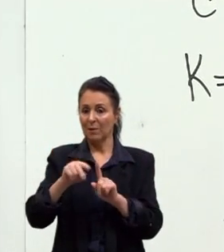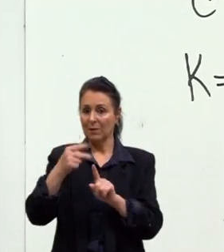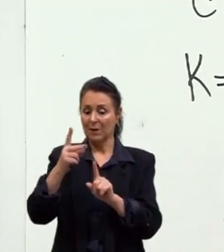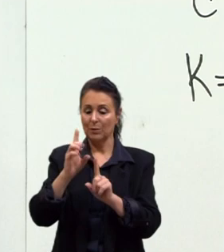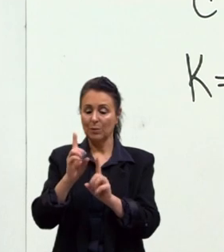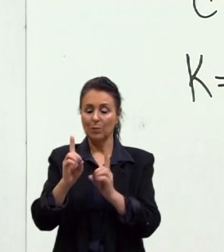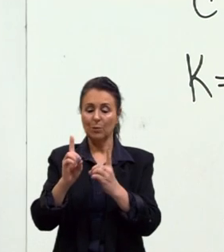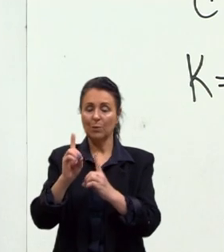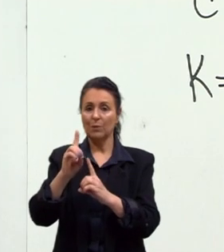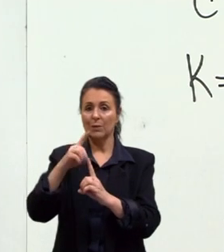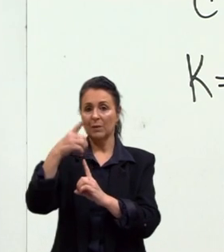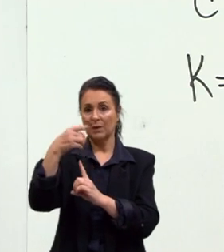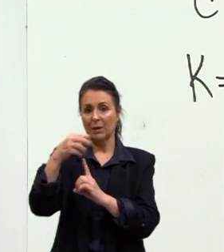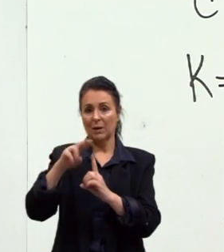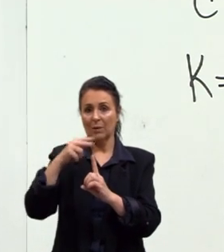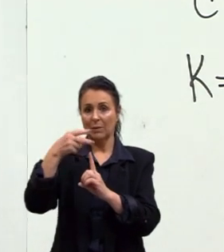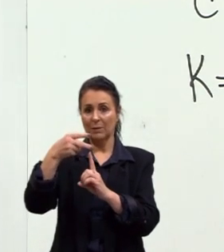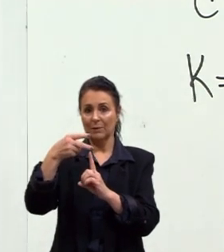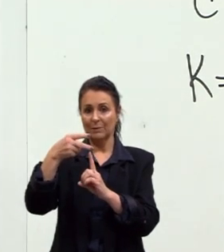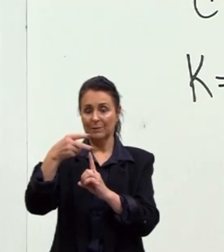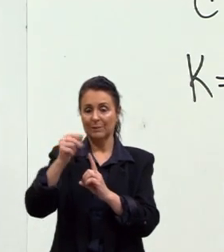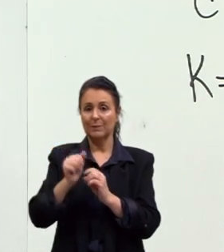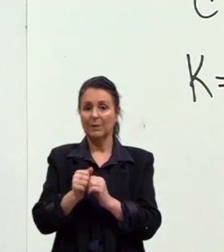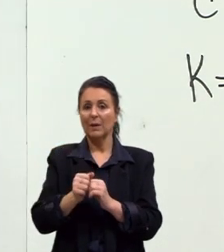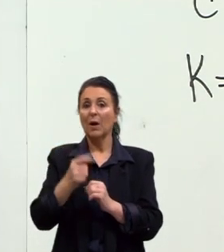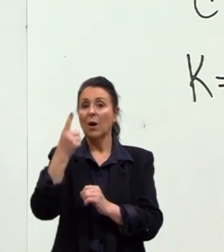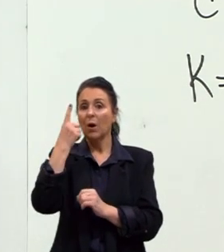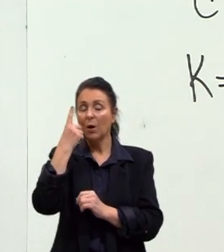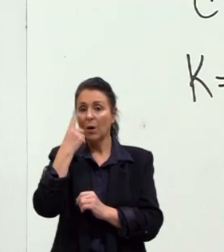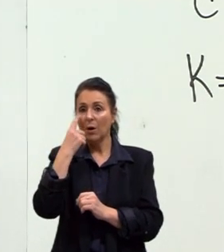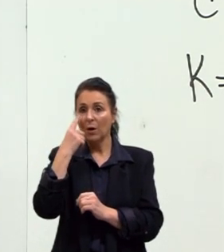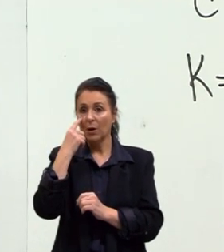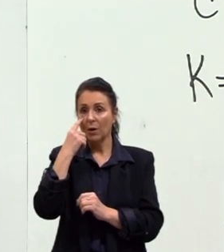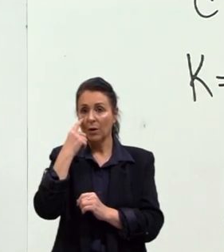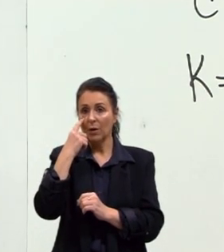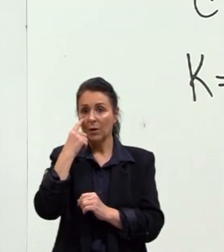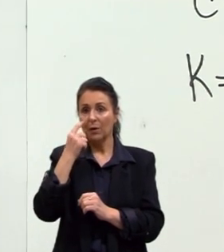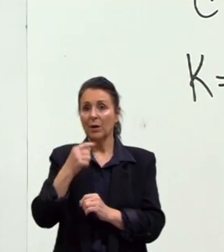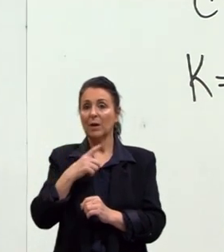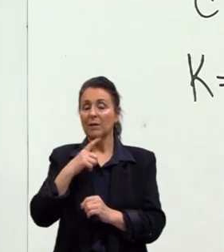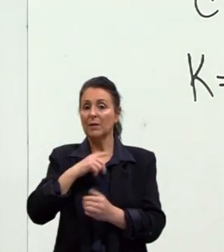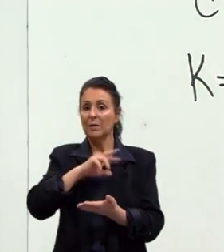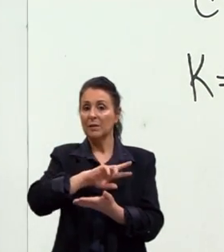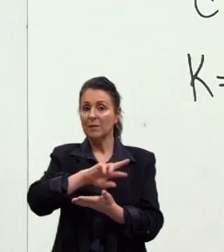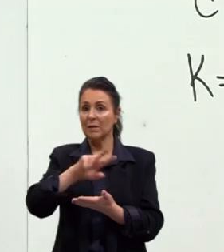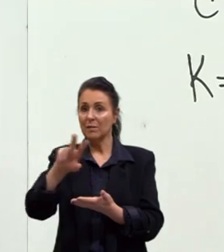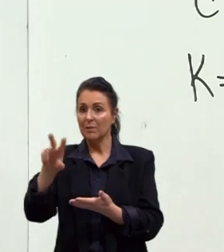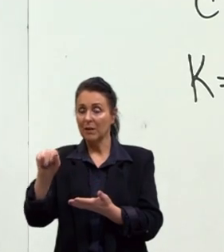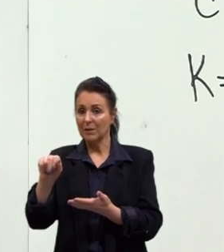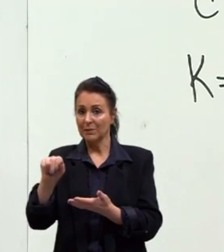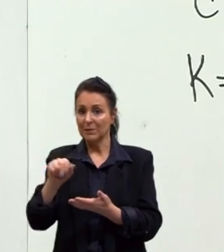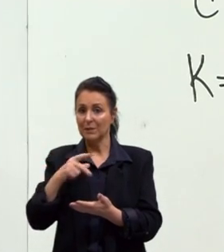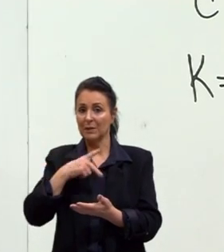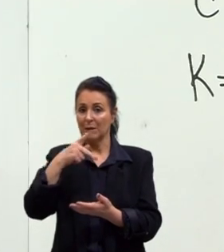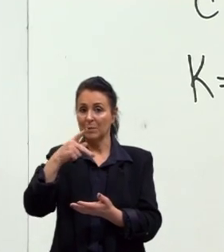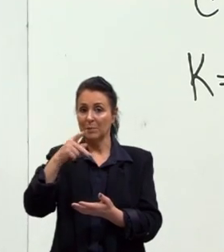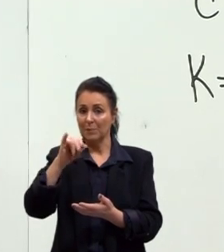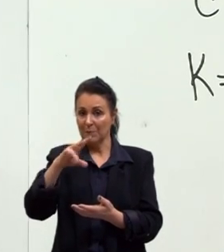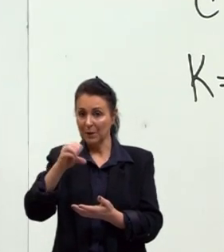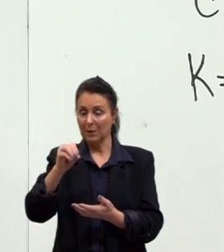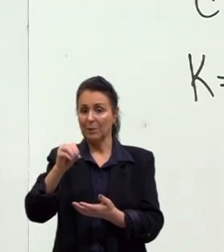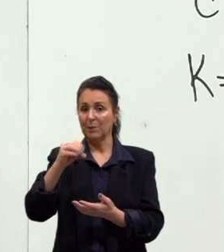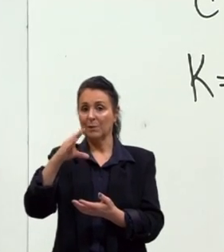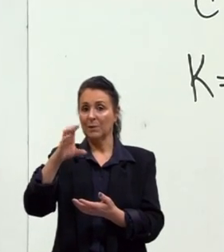quadrado tá vejam que a gente tem micro micro sente então a gente não